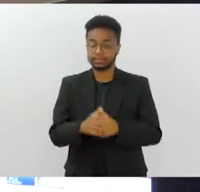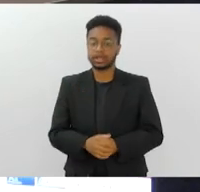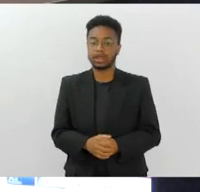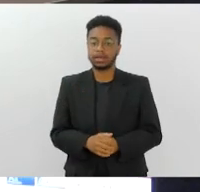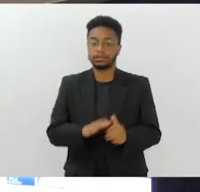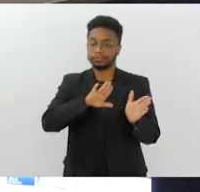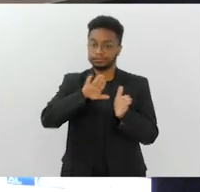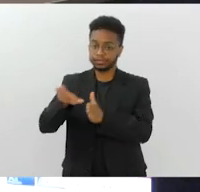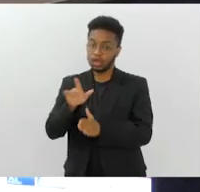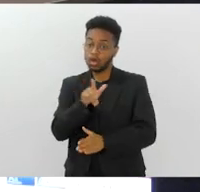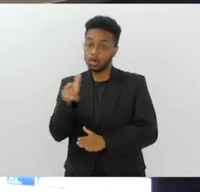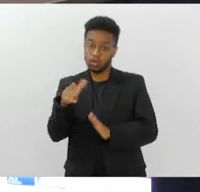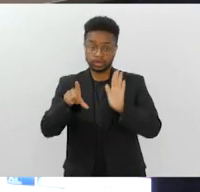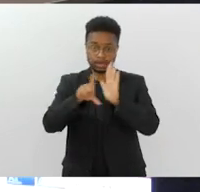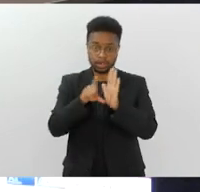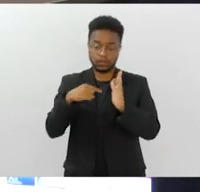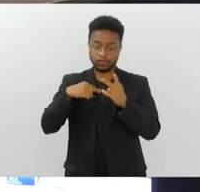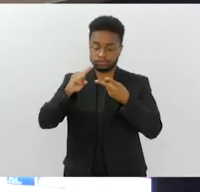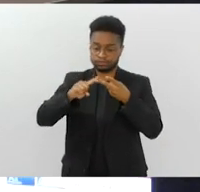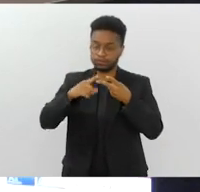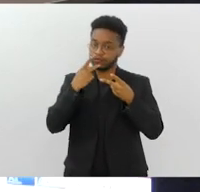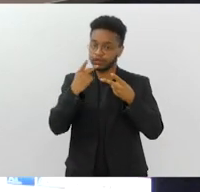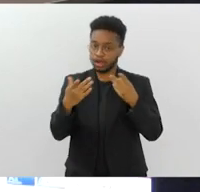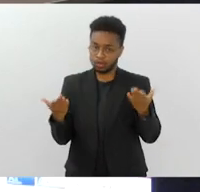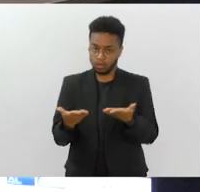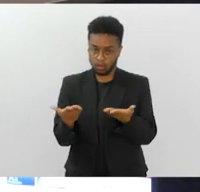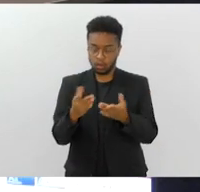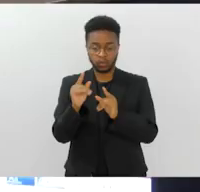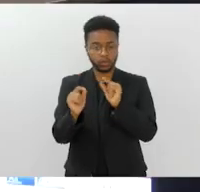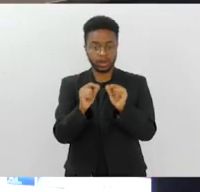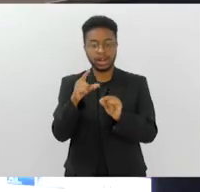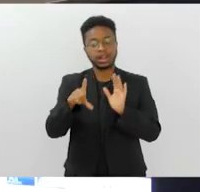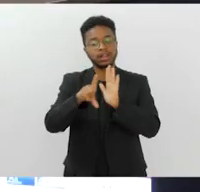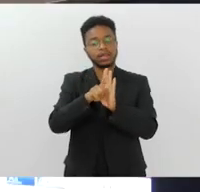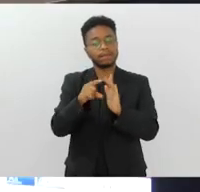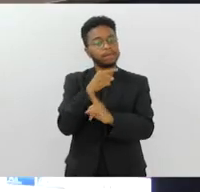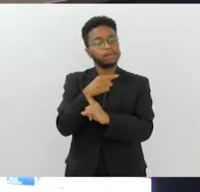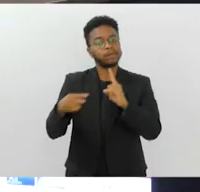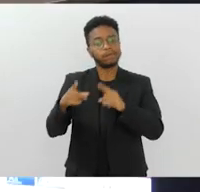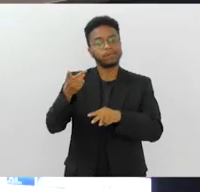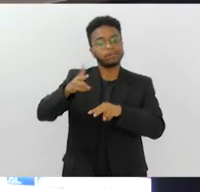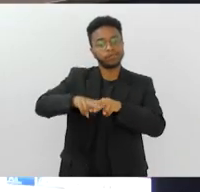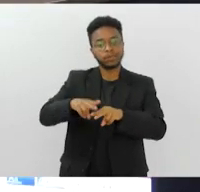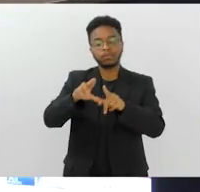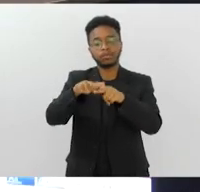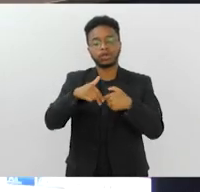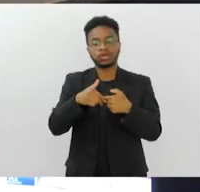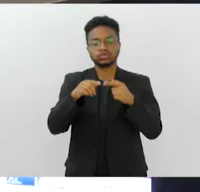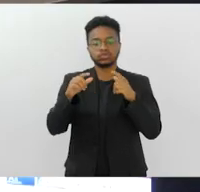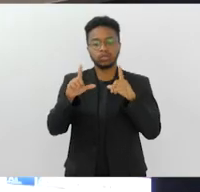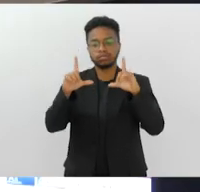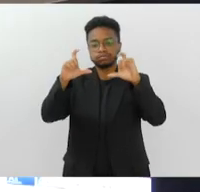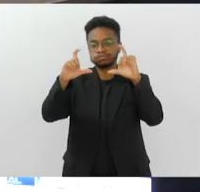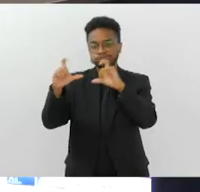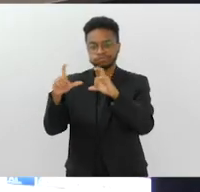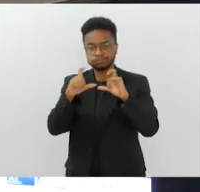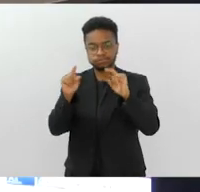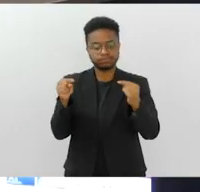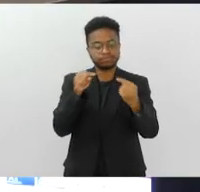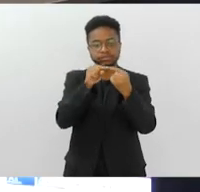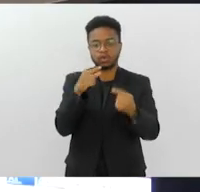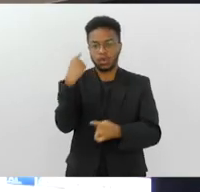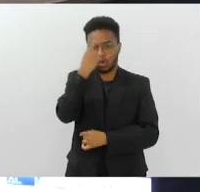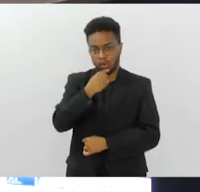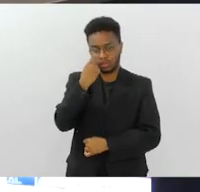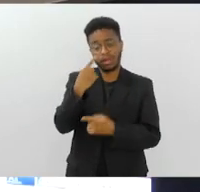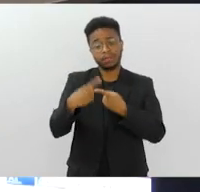outra lei que eu vou fazer referência é a lei que Veda a prisão por redes reconhecimento fotográfico que levou a prisão